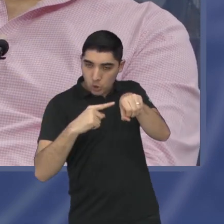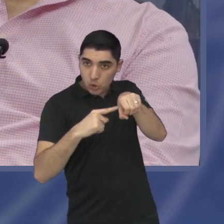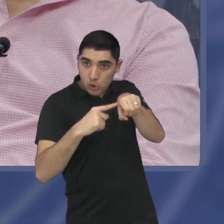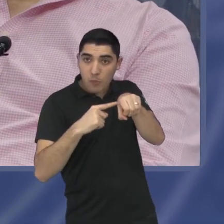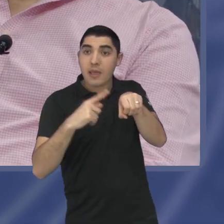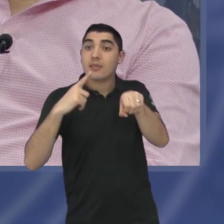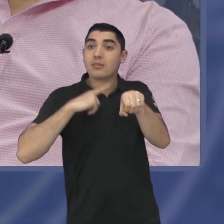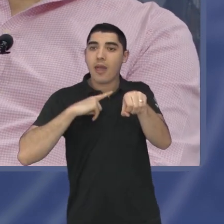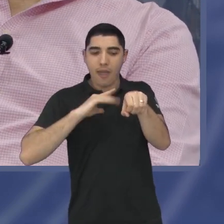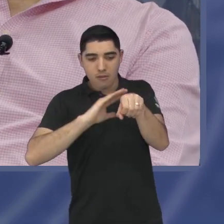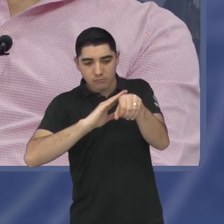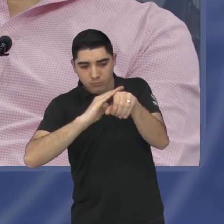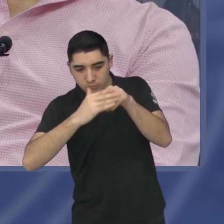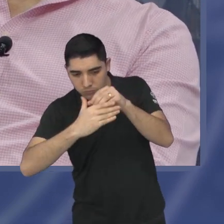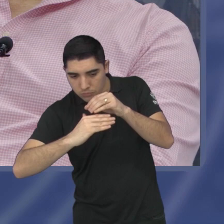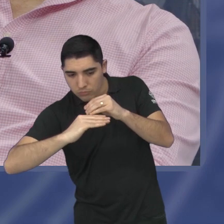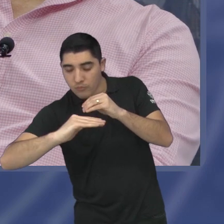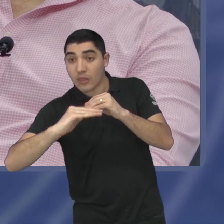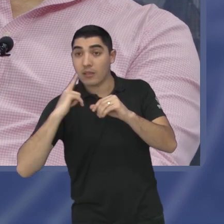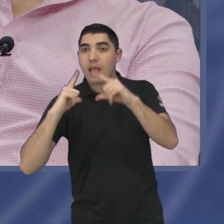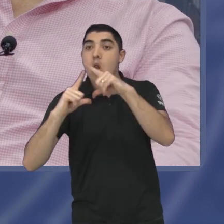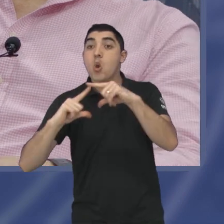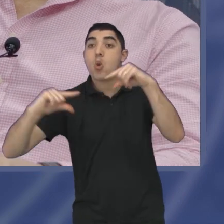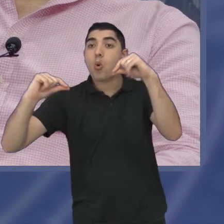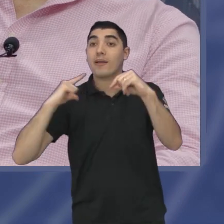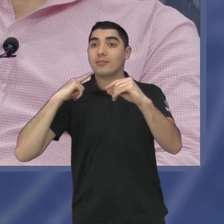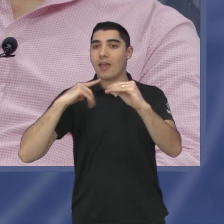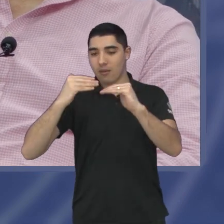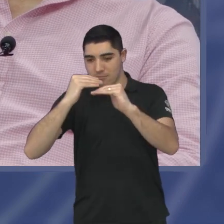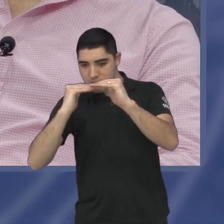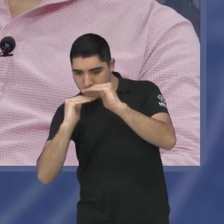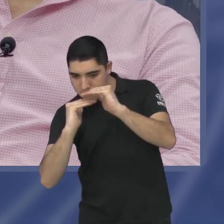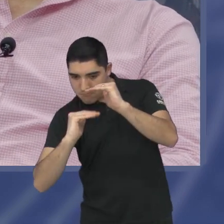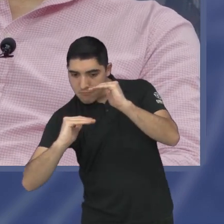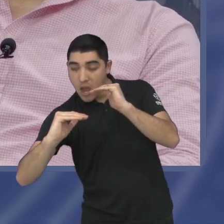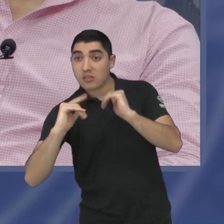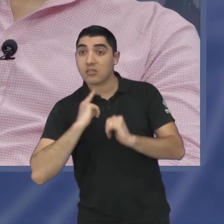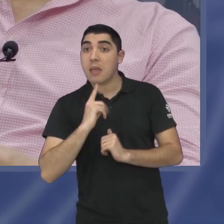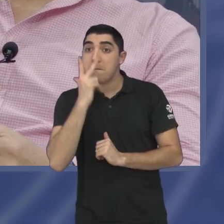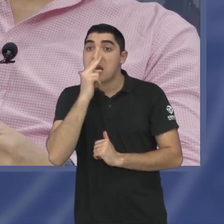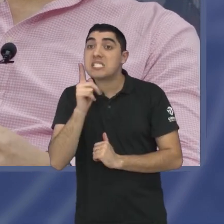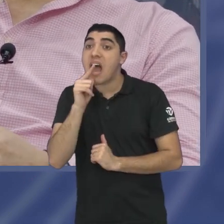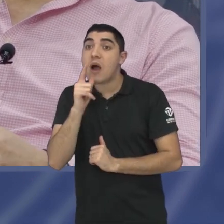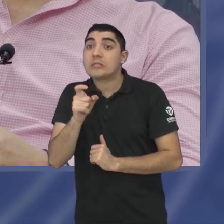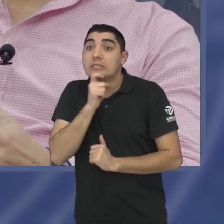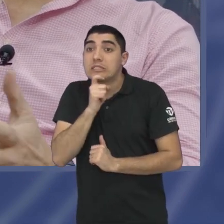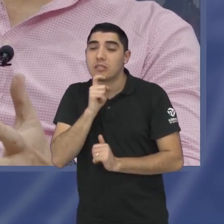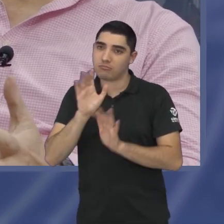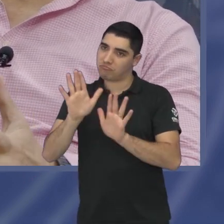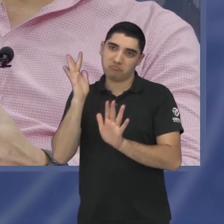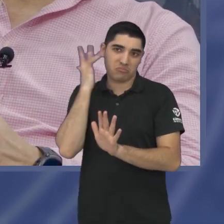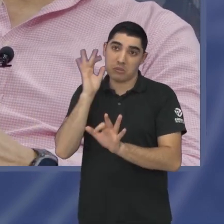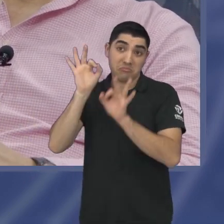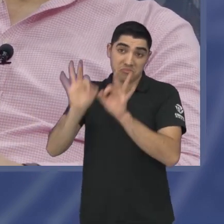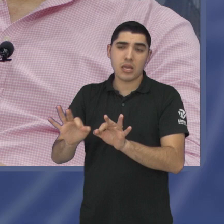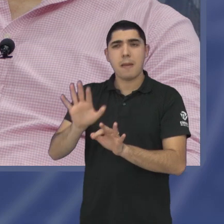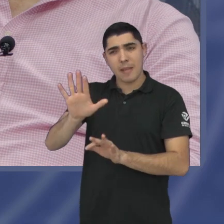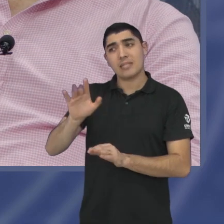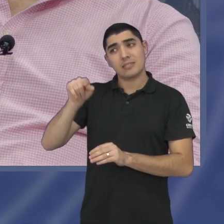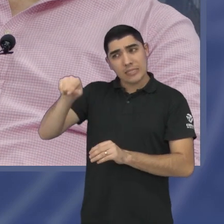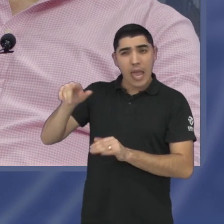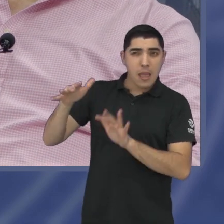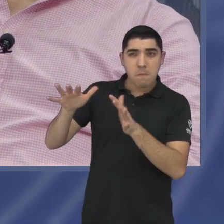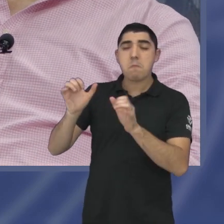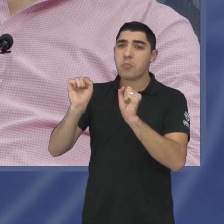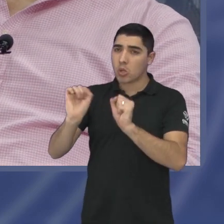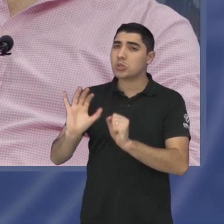Júpiter. Mas, assim, é muito mais um desejo que a gente quer que aconteça do que, de fato, uma evidência que a gente vai encontrar.